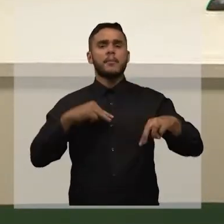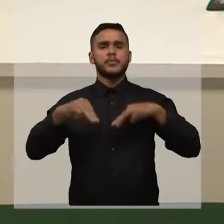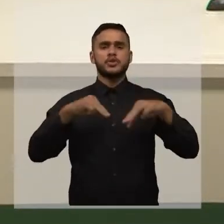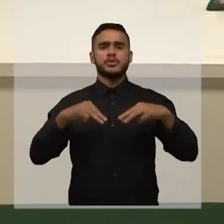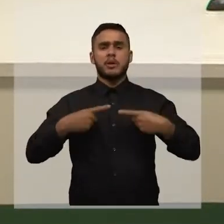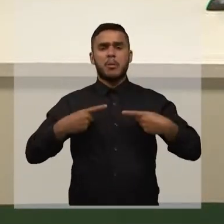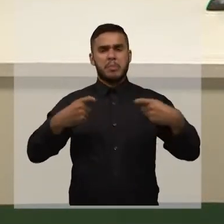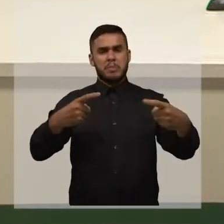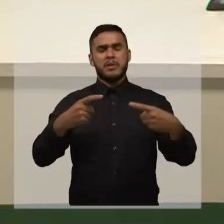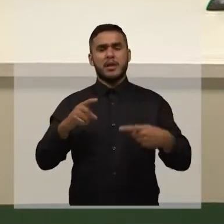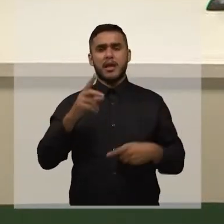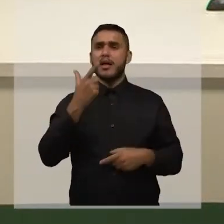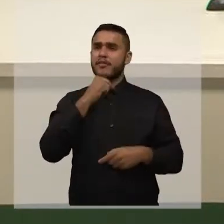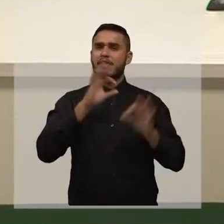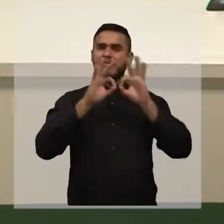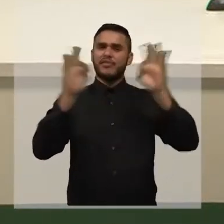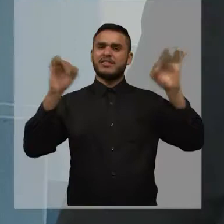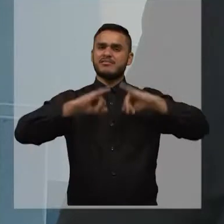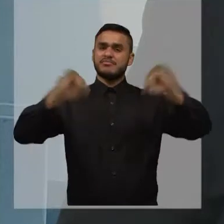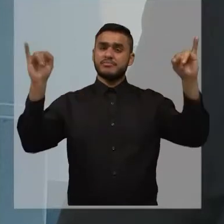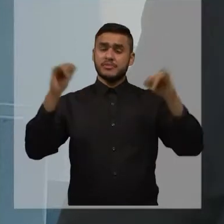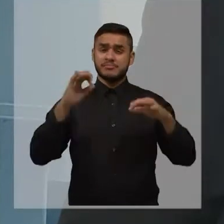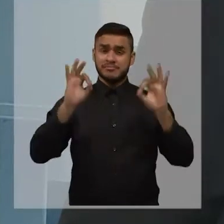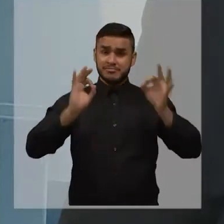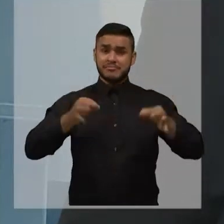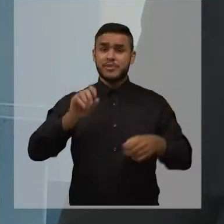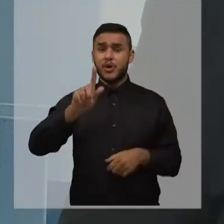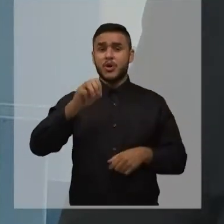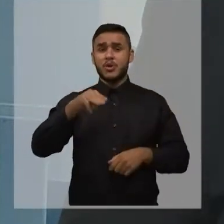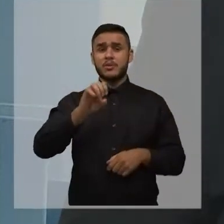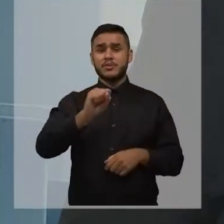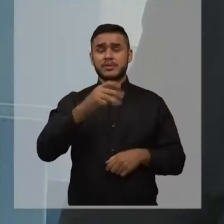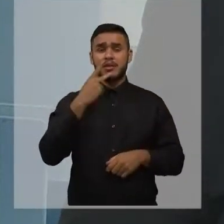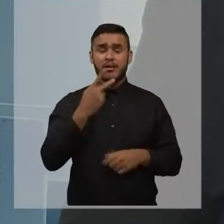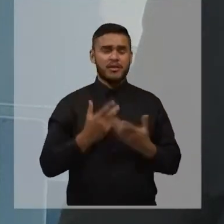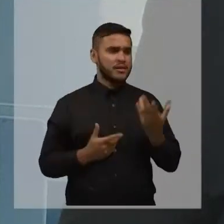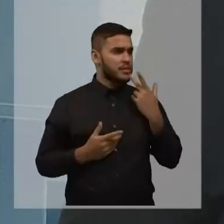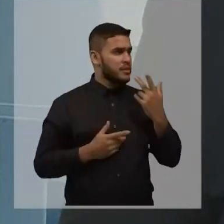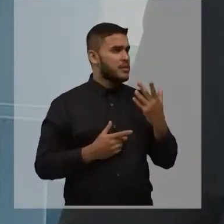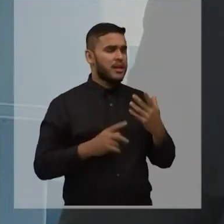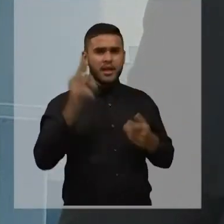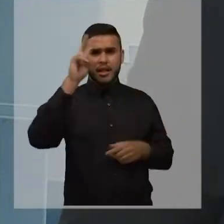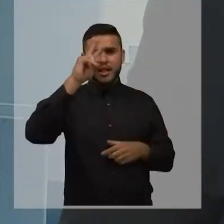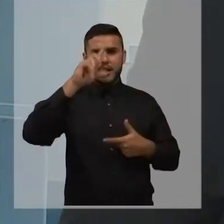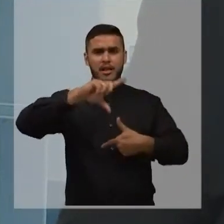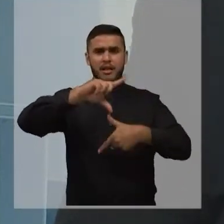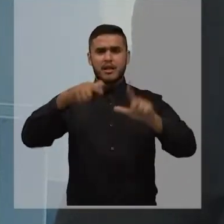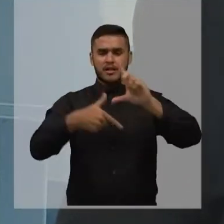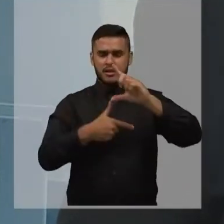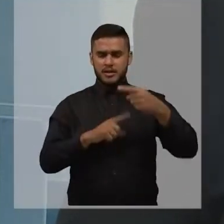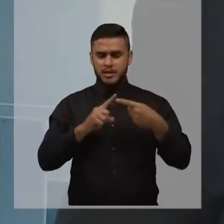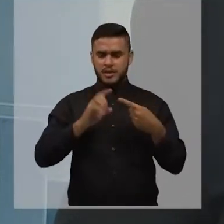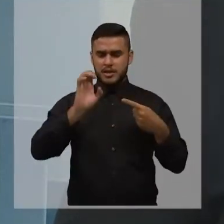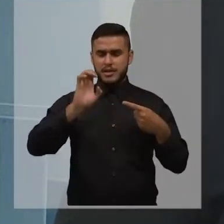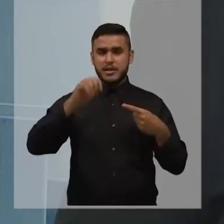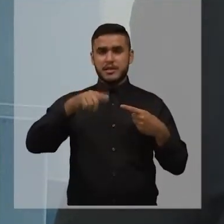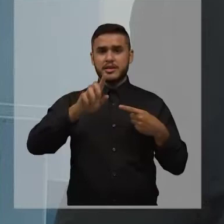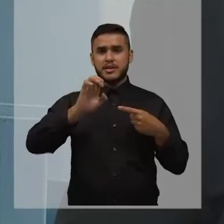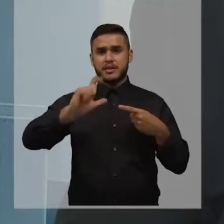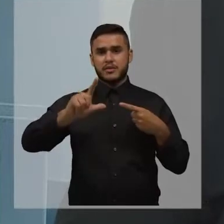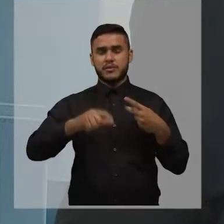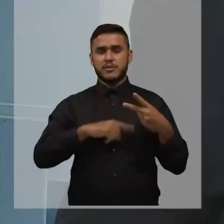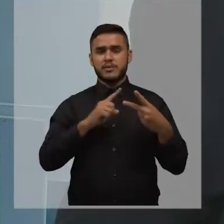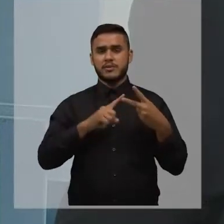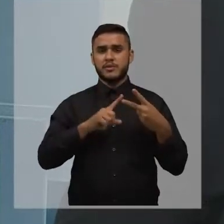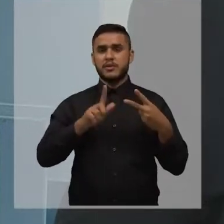lá da divulgação lá, que eram 3 figuras que comandavam o nazismo, né? Era o Engels,